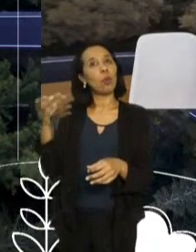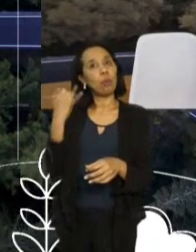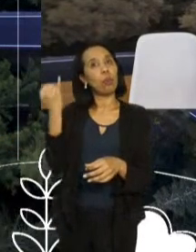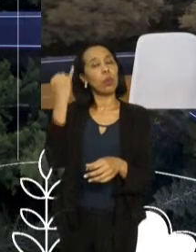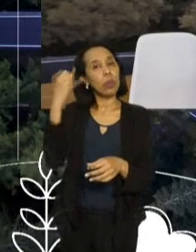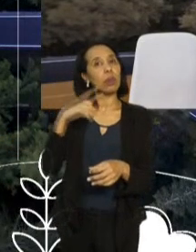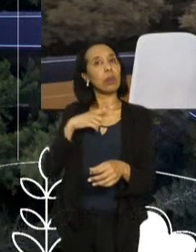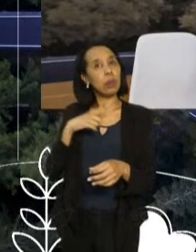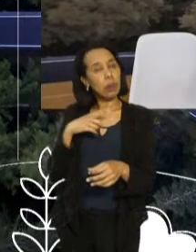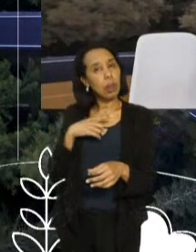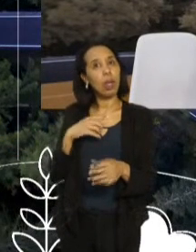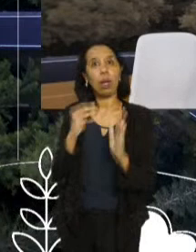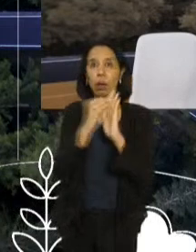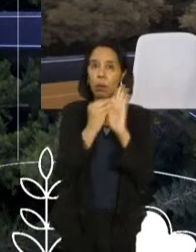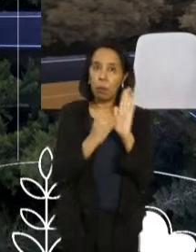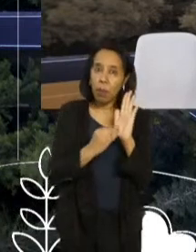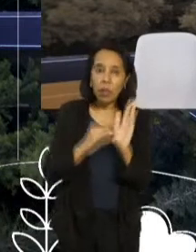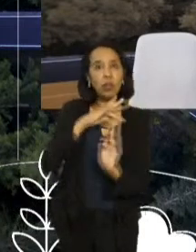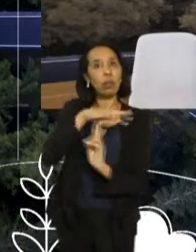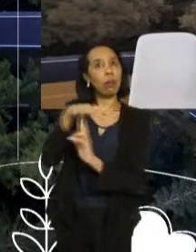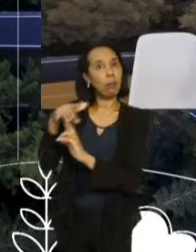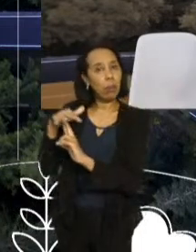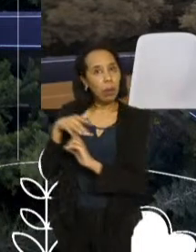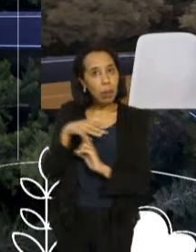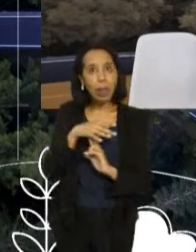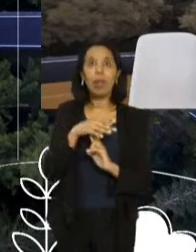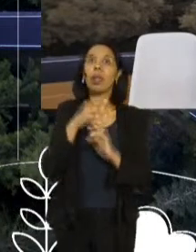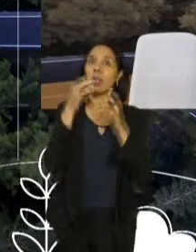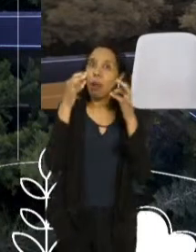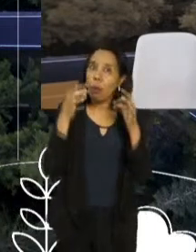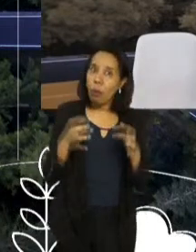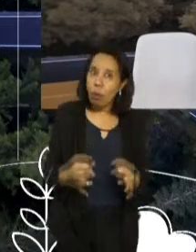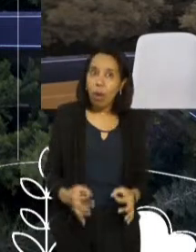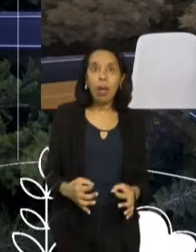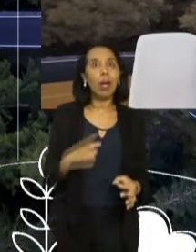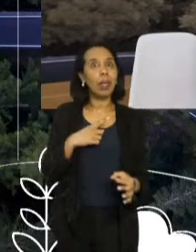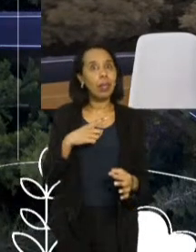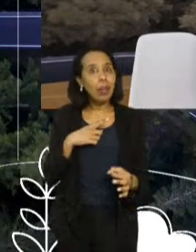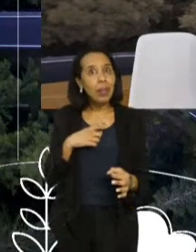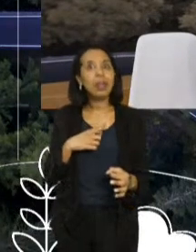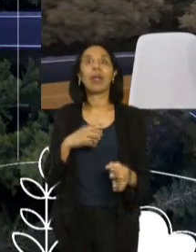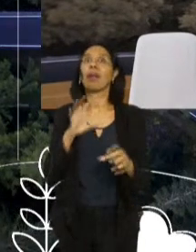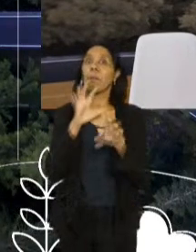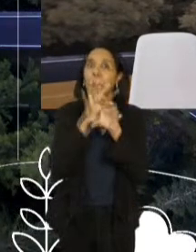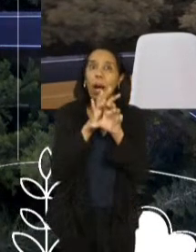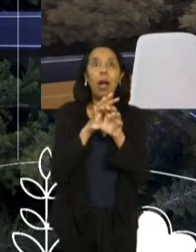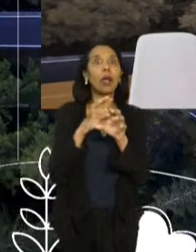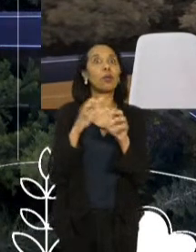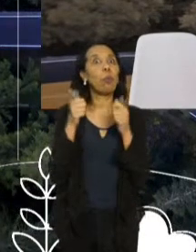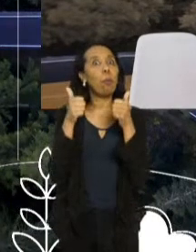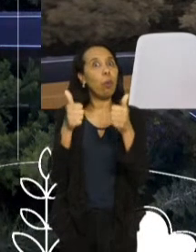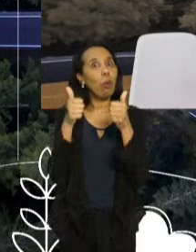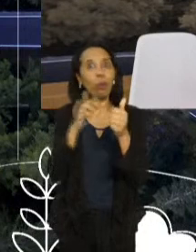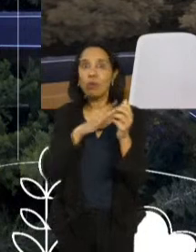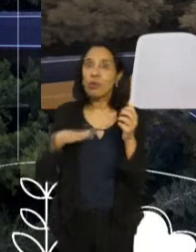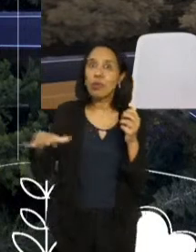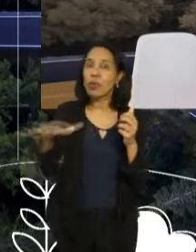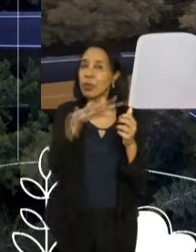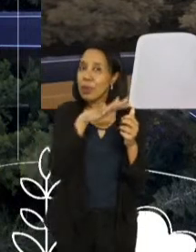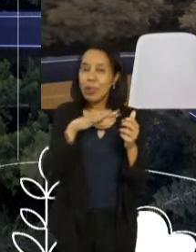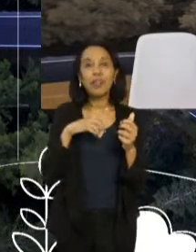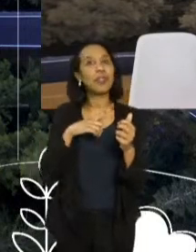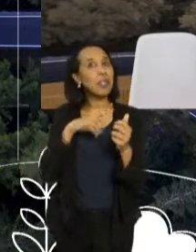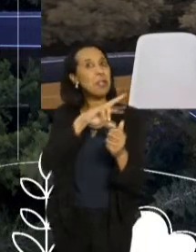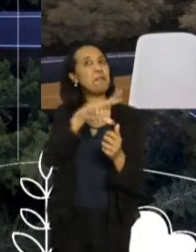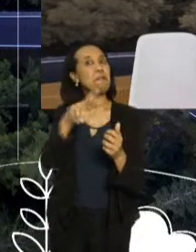de fato termos uma agenda ambiental afirmativa, que gera impacto positivo, e aí a gente sabe que tem a participação